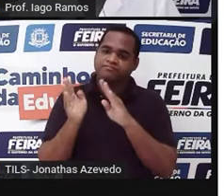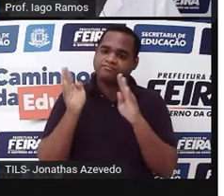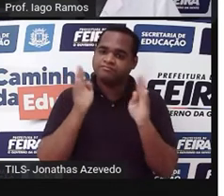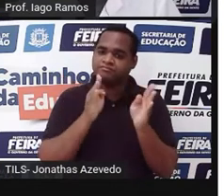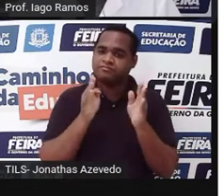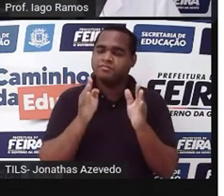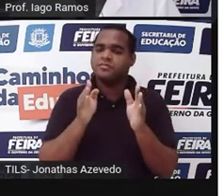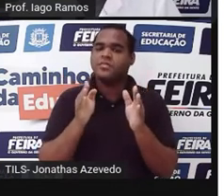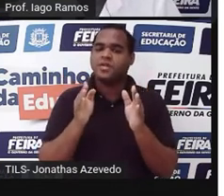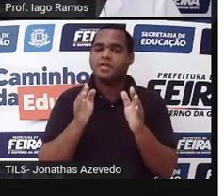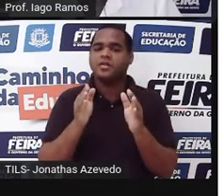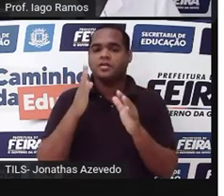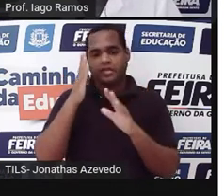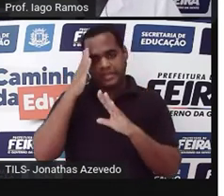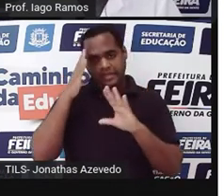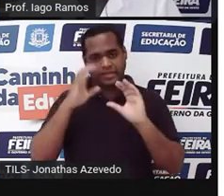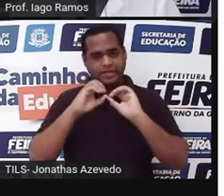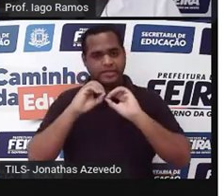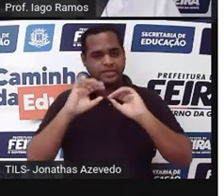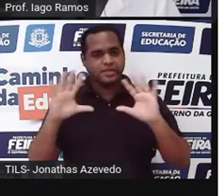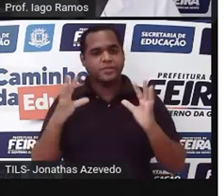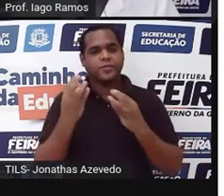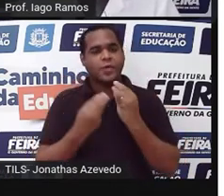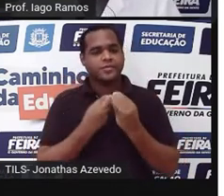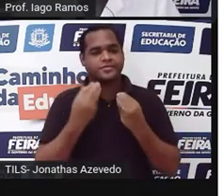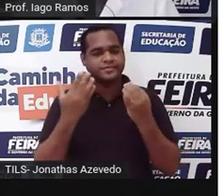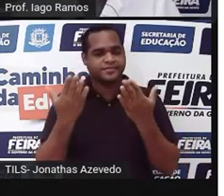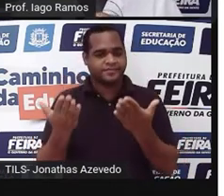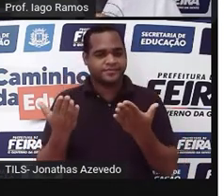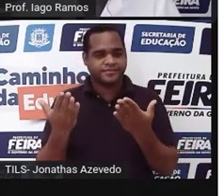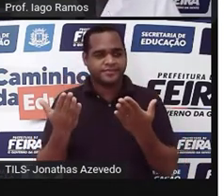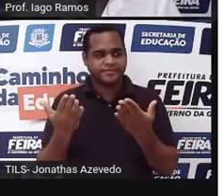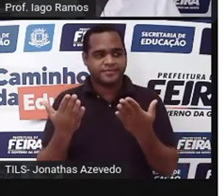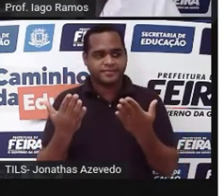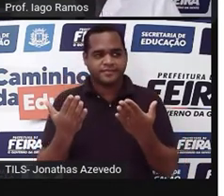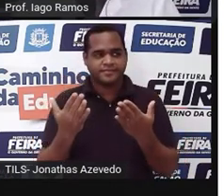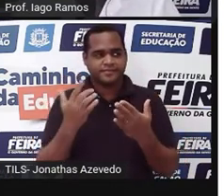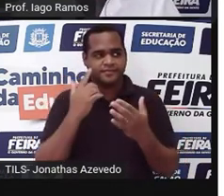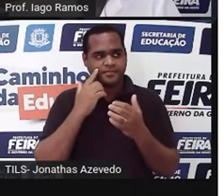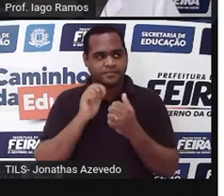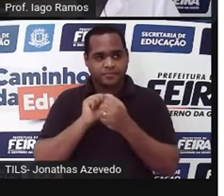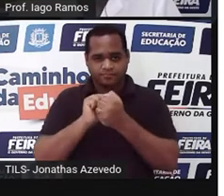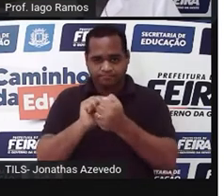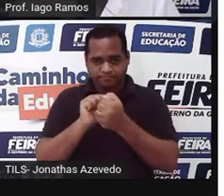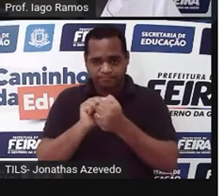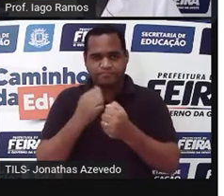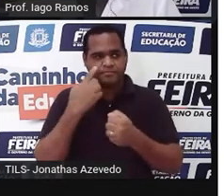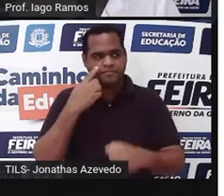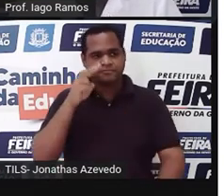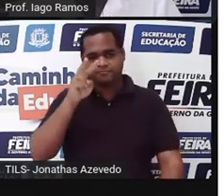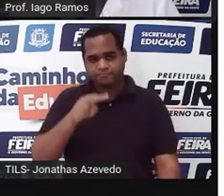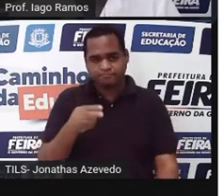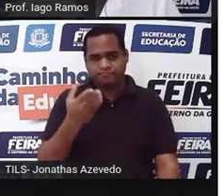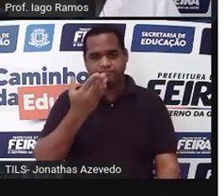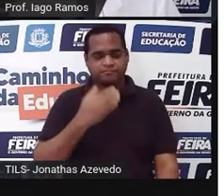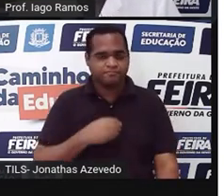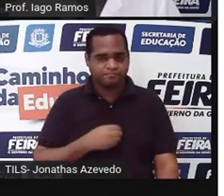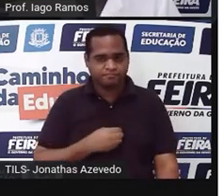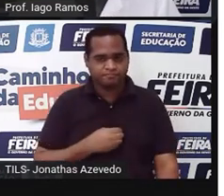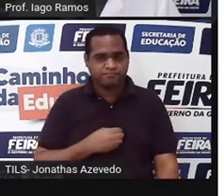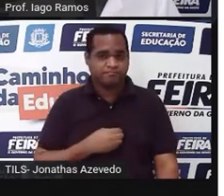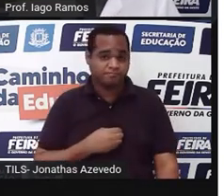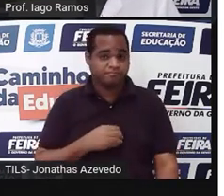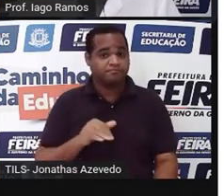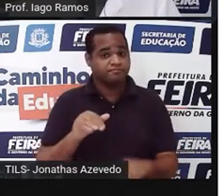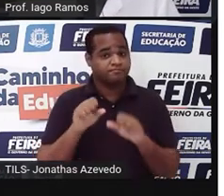vai interpretar o que está colocado aí então acompanha aqui a minha leitura Olha o seguinte